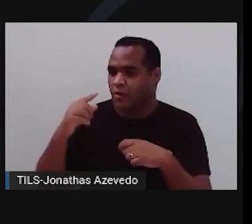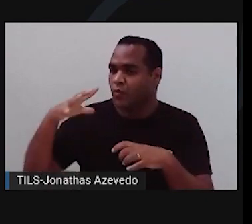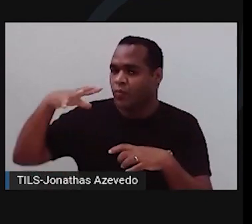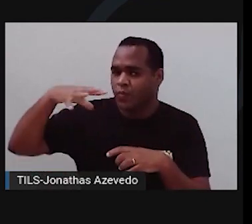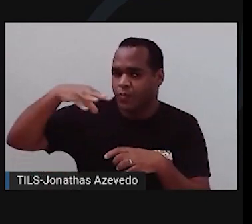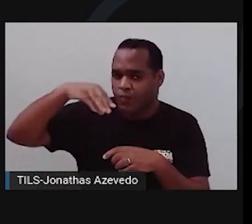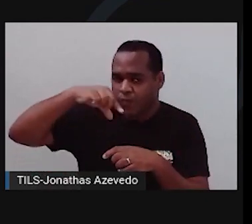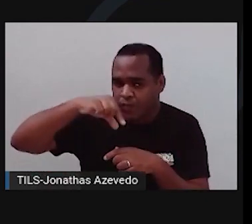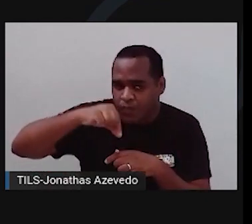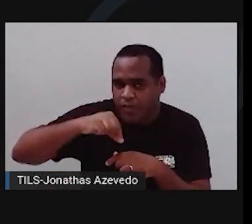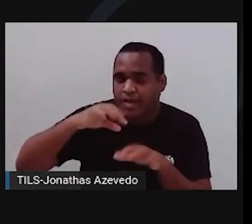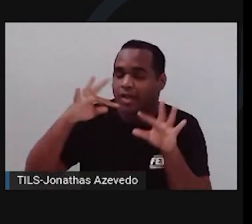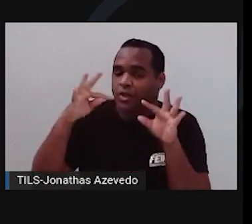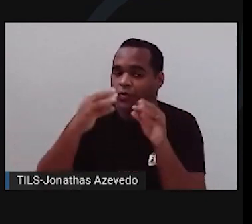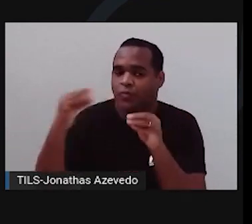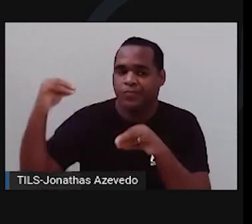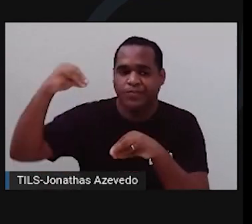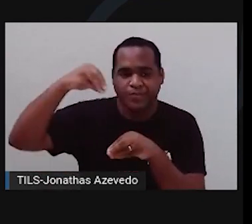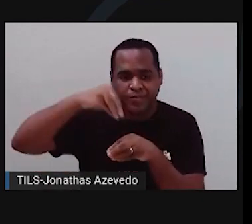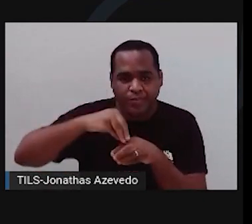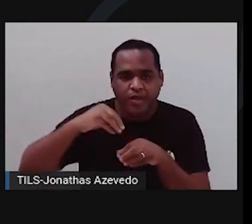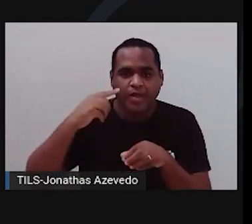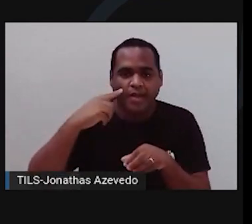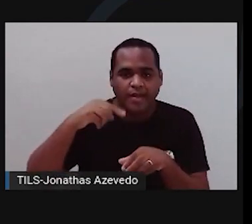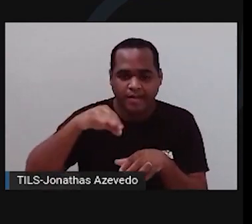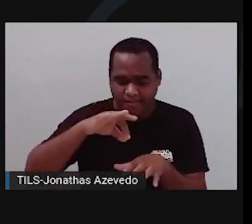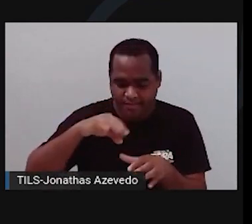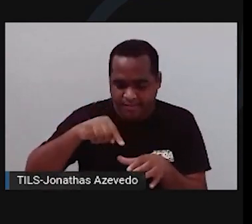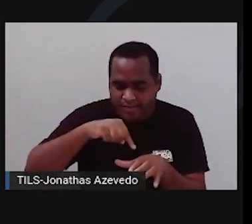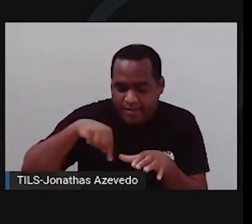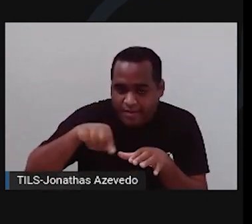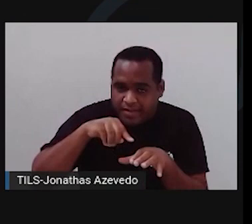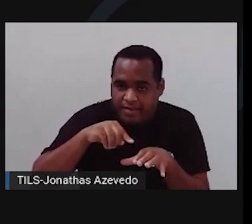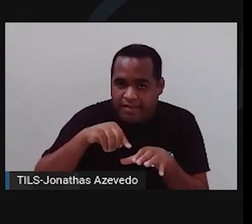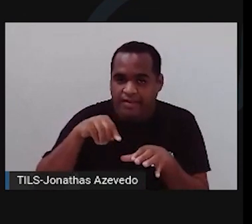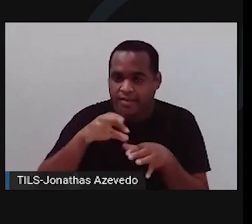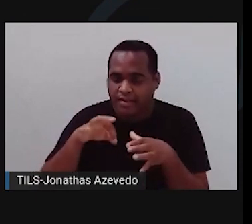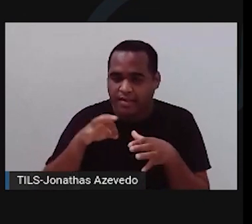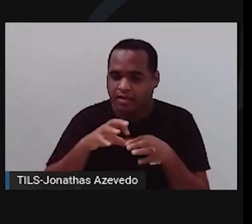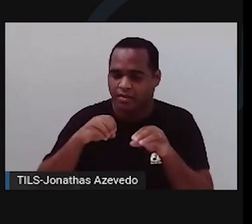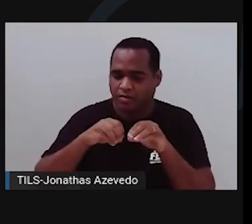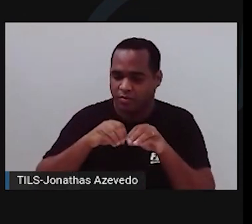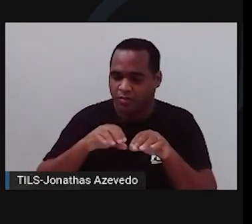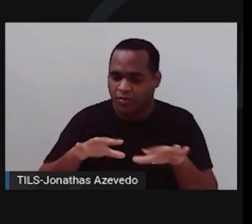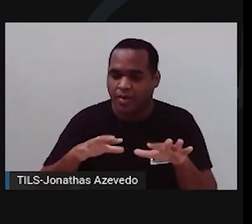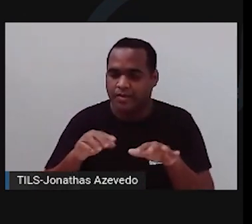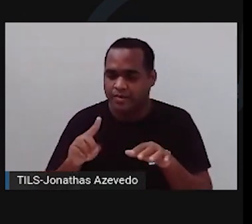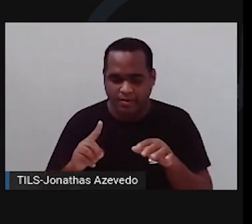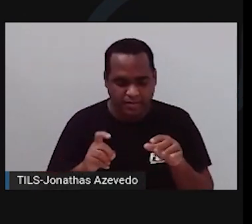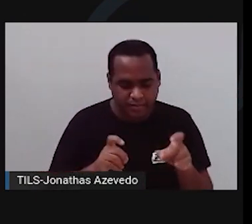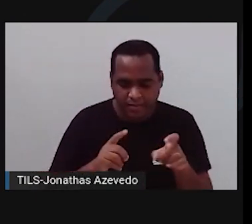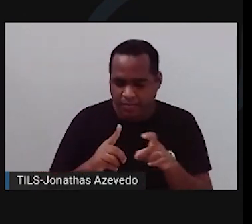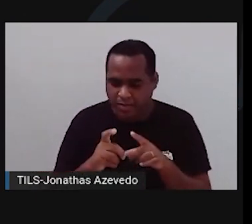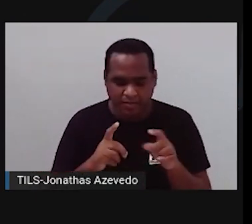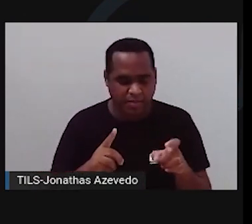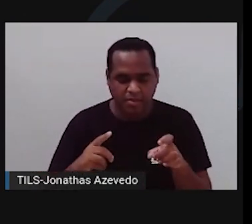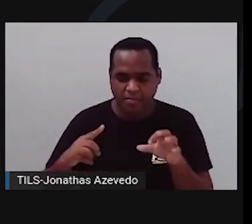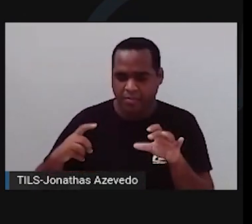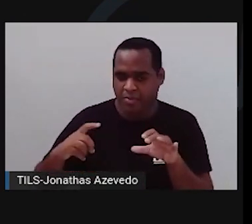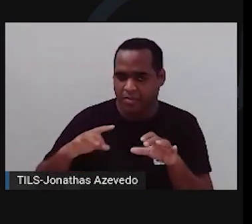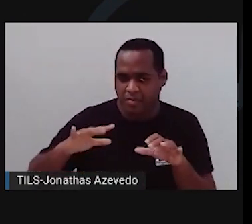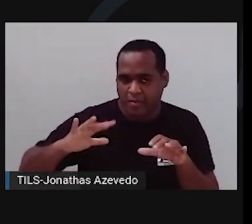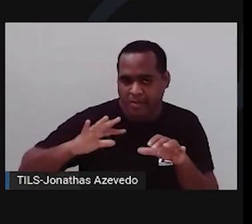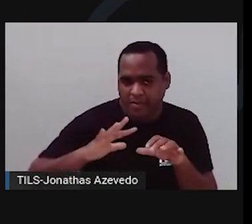tempo na placa onde estão os óvulos, para que disputem entre si pela